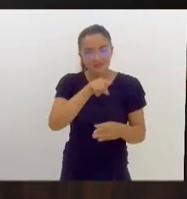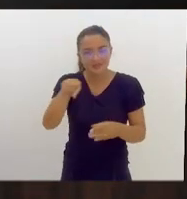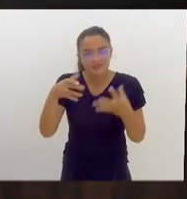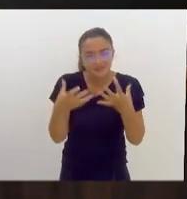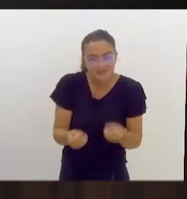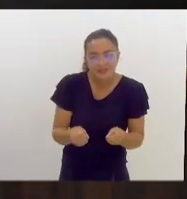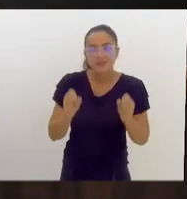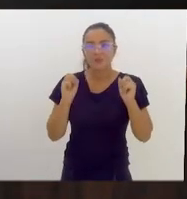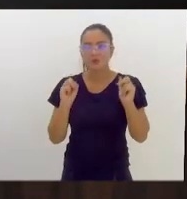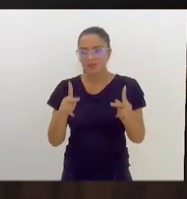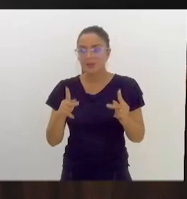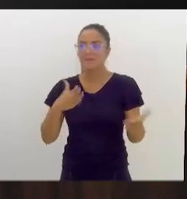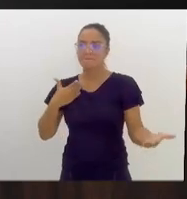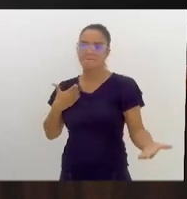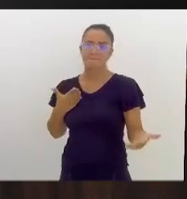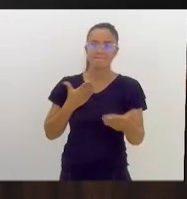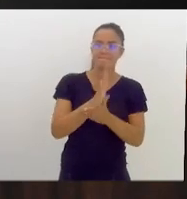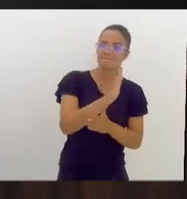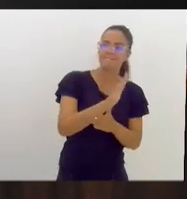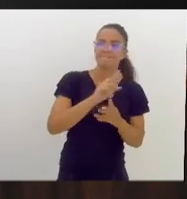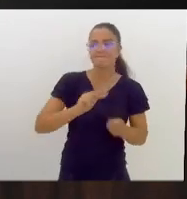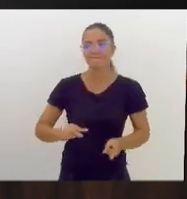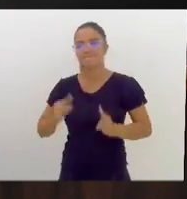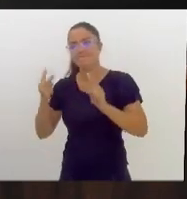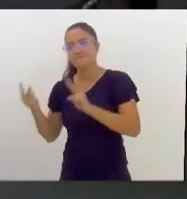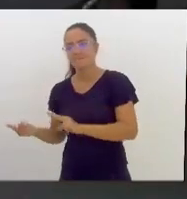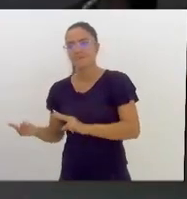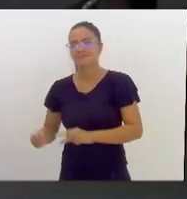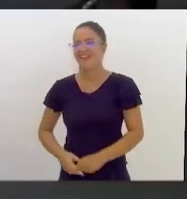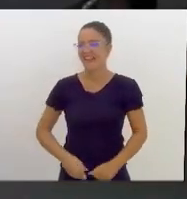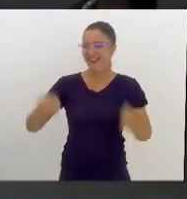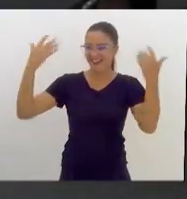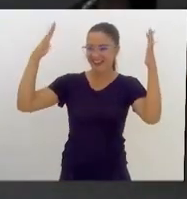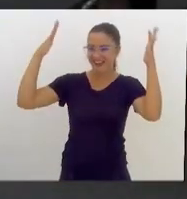estão. Aprovado, vai a promulgação.